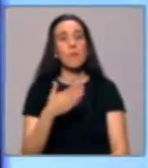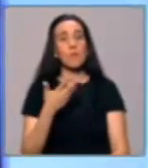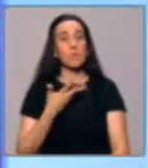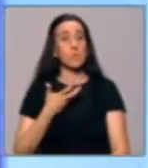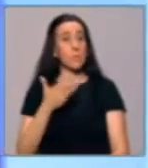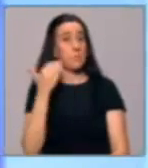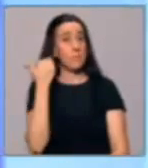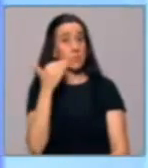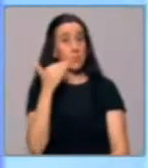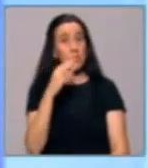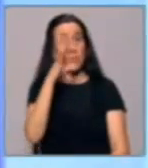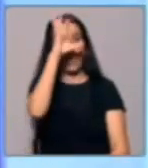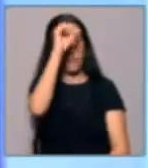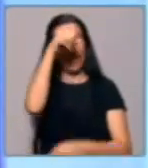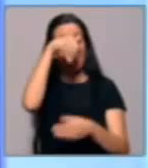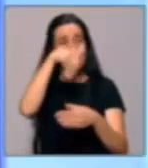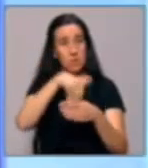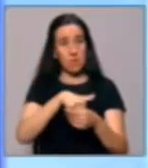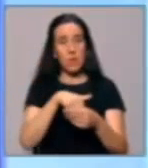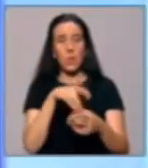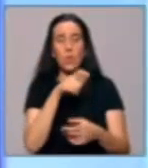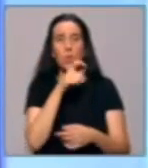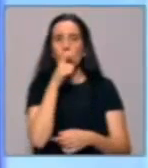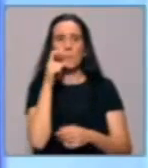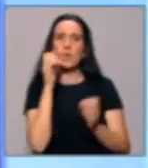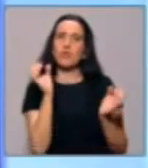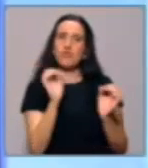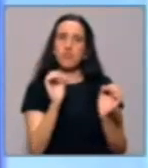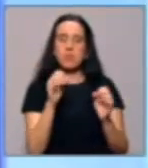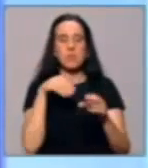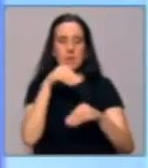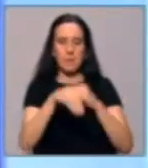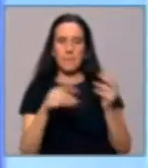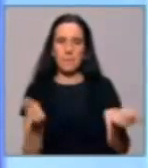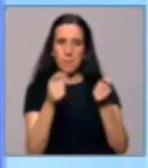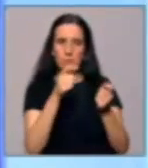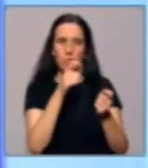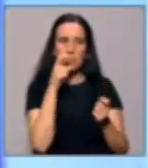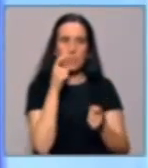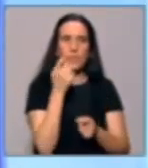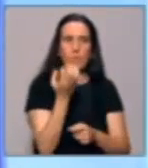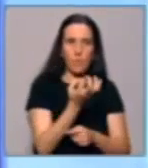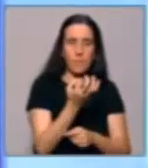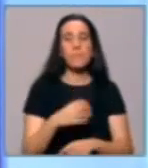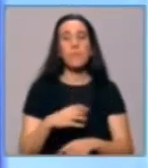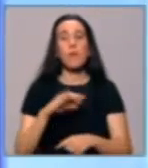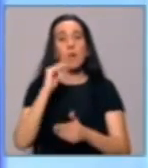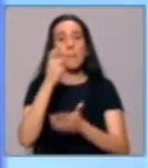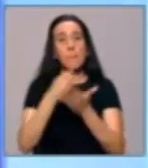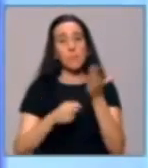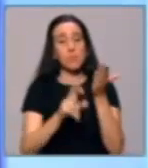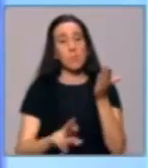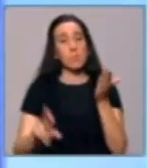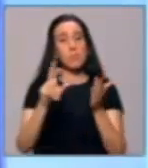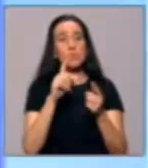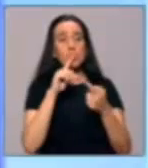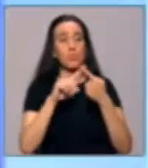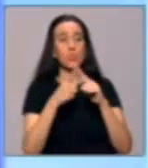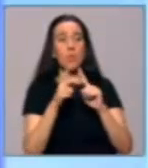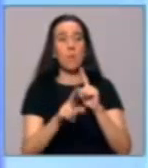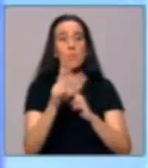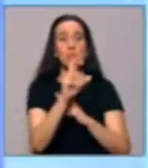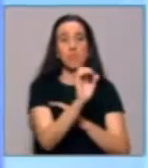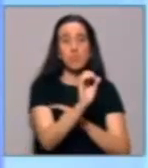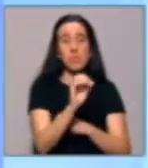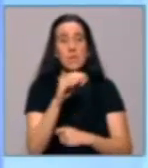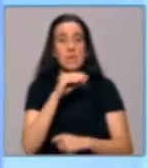governo aquilo que se comprometeu na campanha eleitoral. Aumentou os impostos que tinha jurado não aumentar e cortou nas pensões e nos